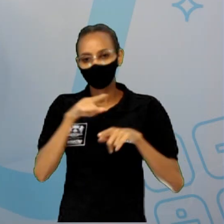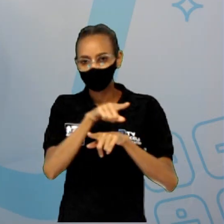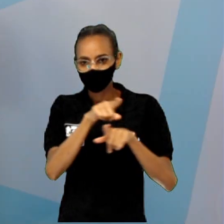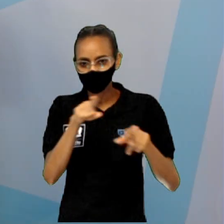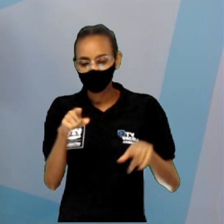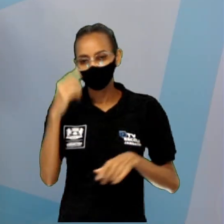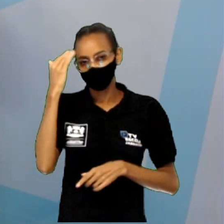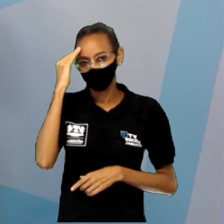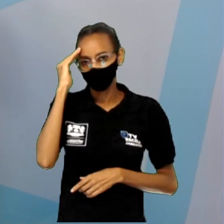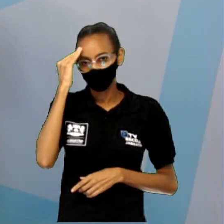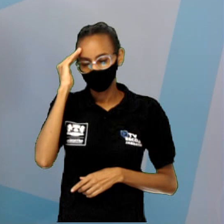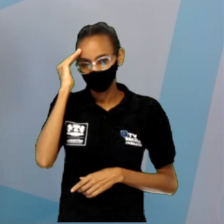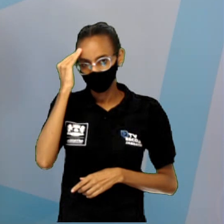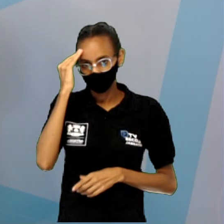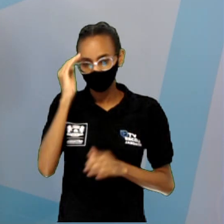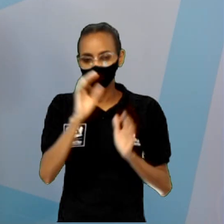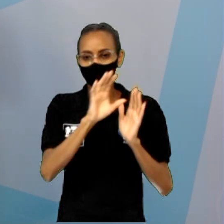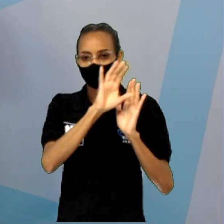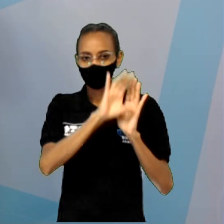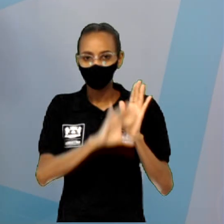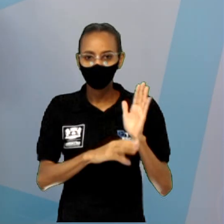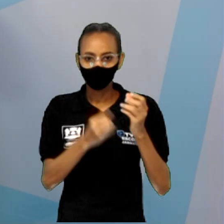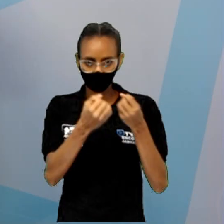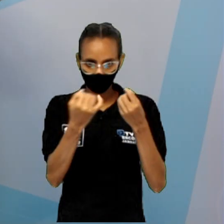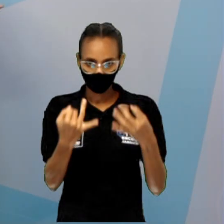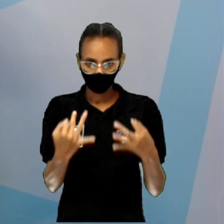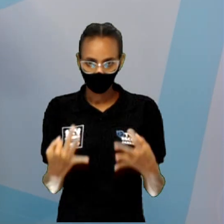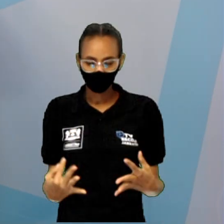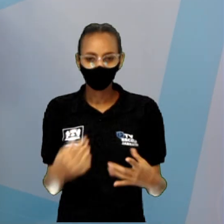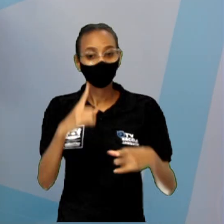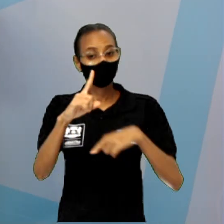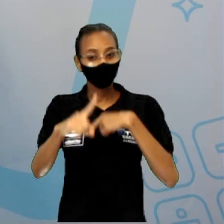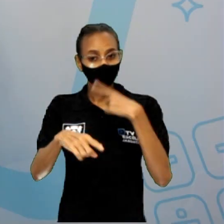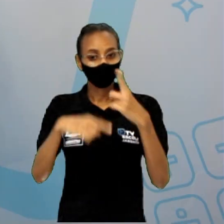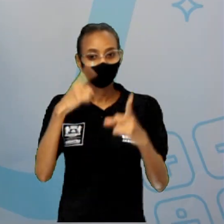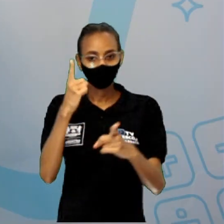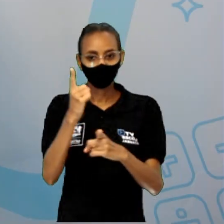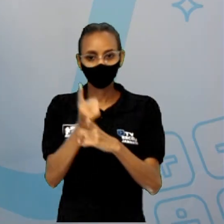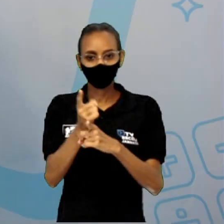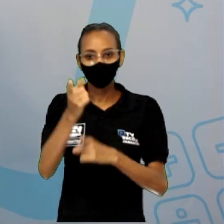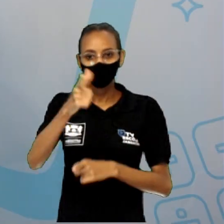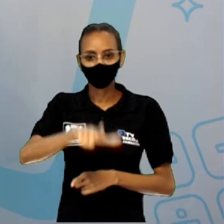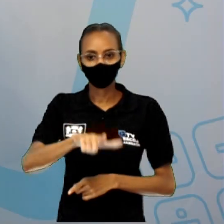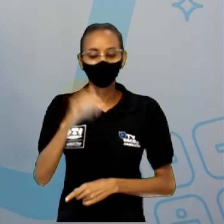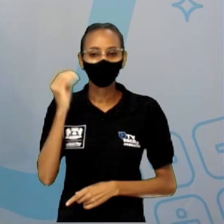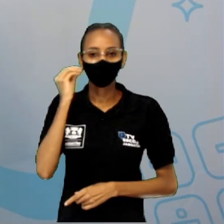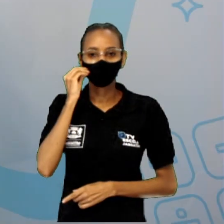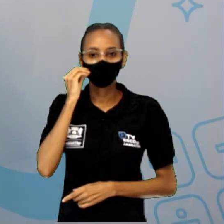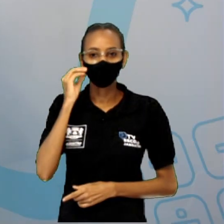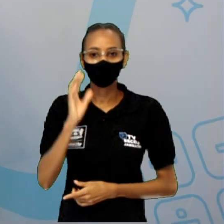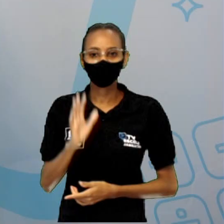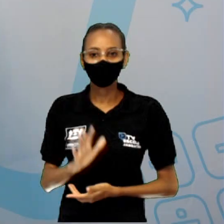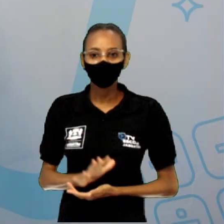mais sobre esse nosso conteúdo e nos encontramos na próxima aula. Beijo!